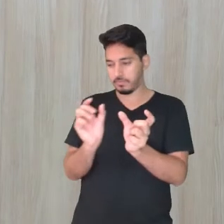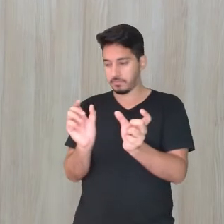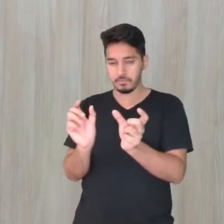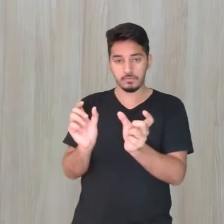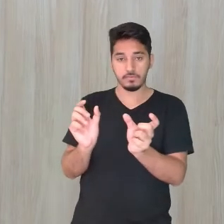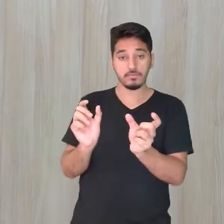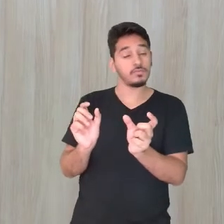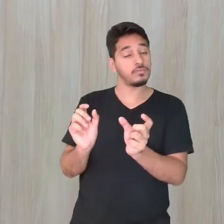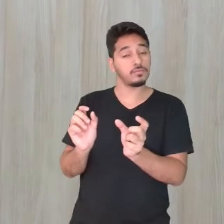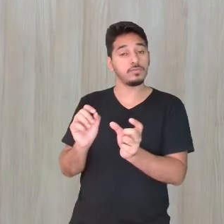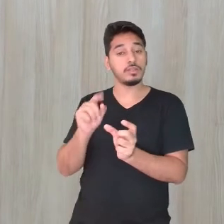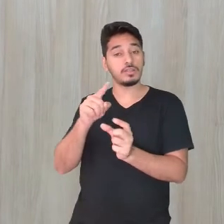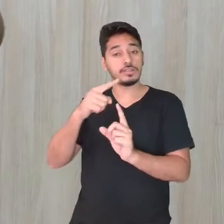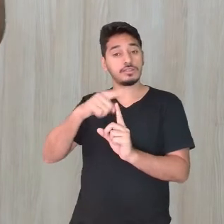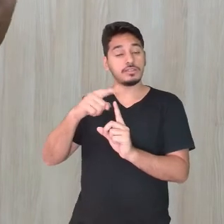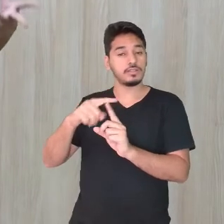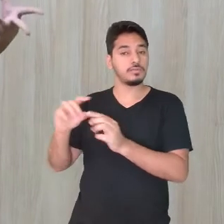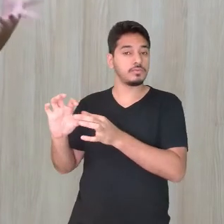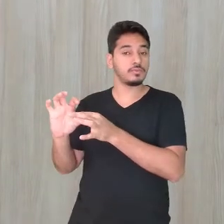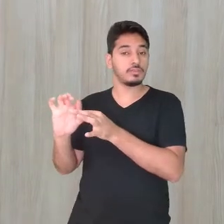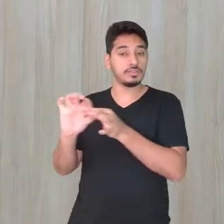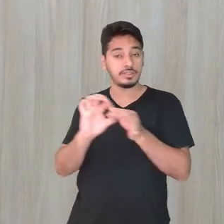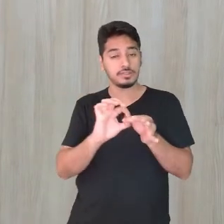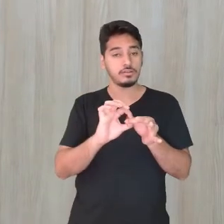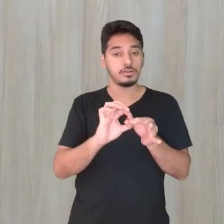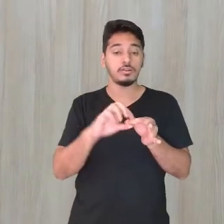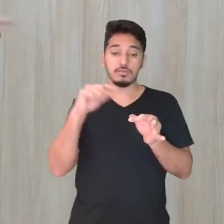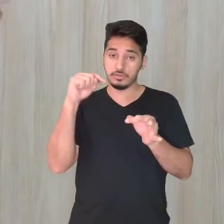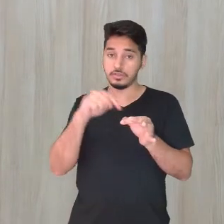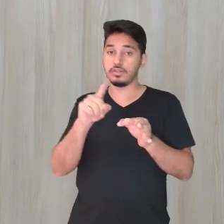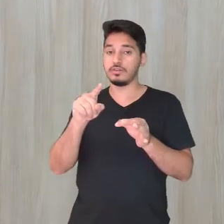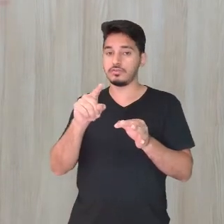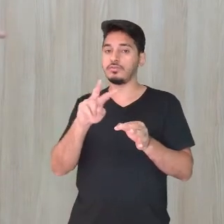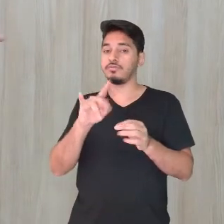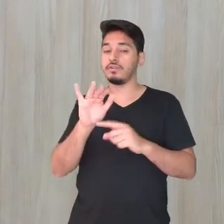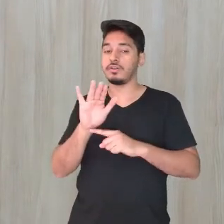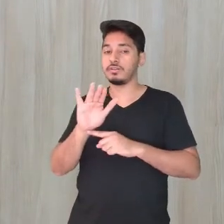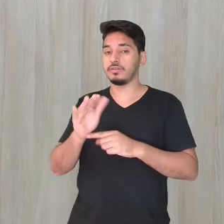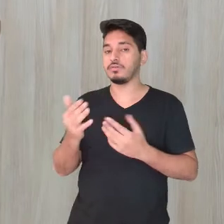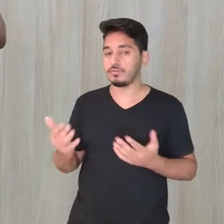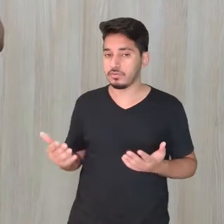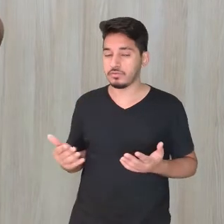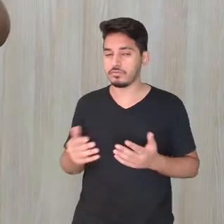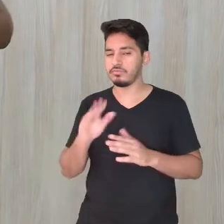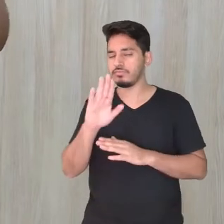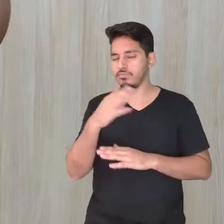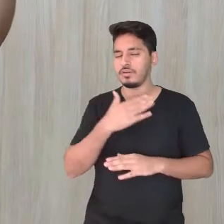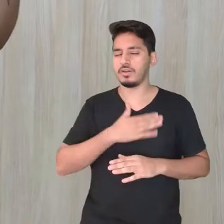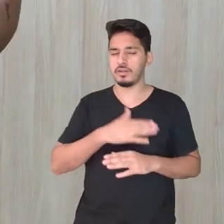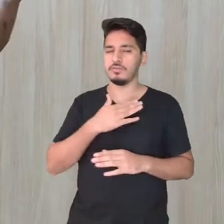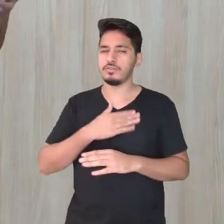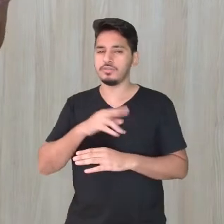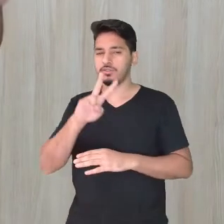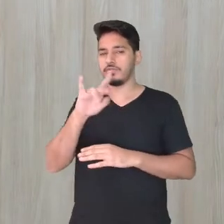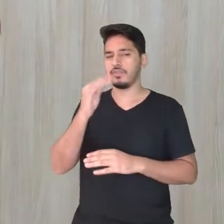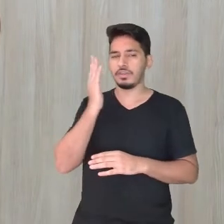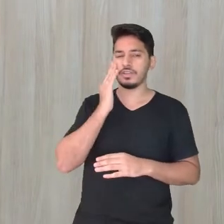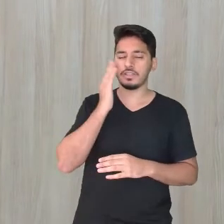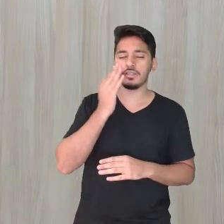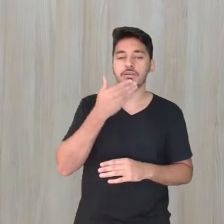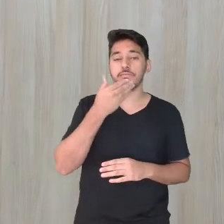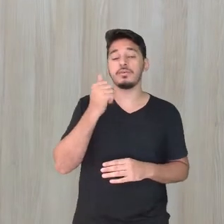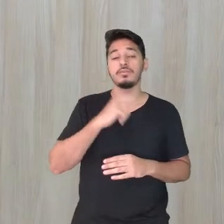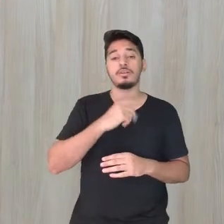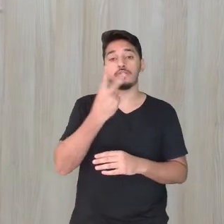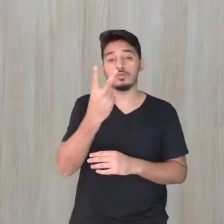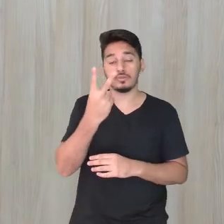Então, esse tipo de coisa é feito pela coesão textual, tá certo? Mais na frente a gente vai entender que há dois